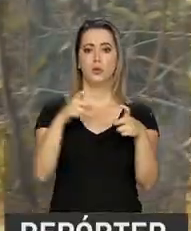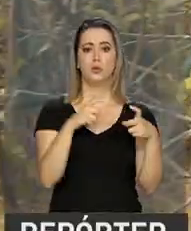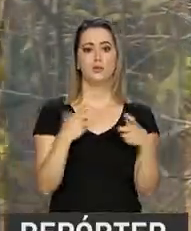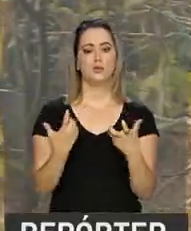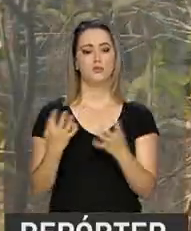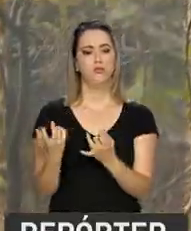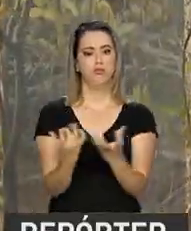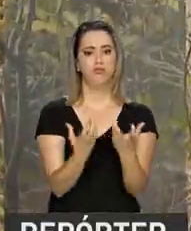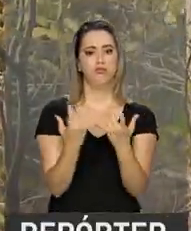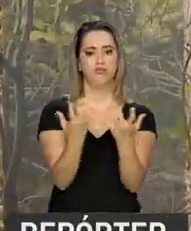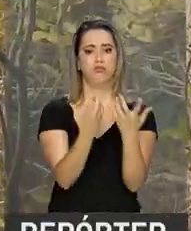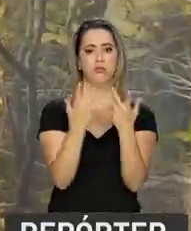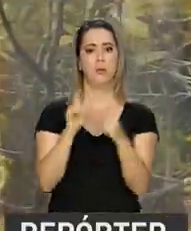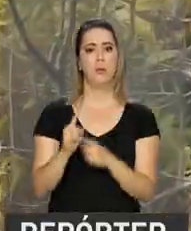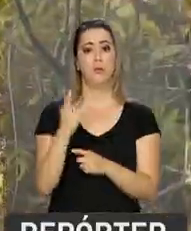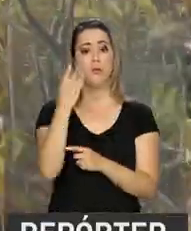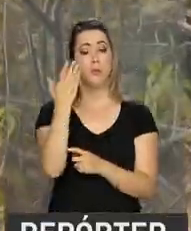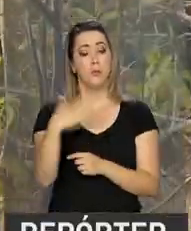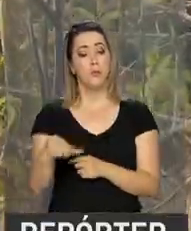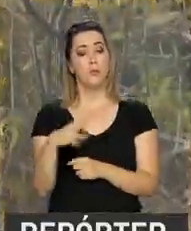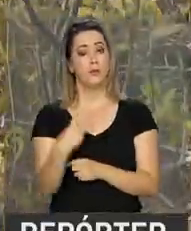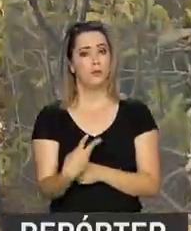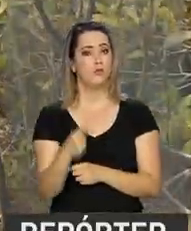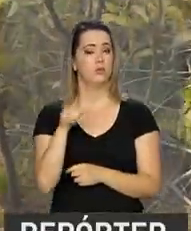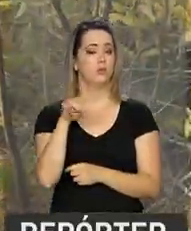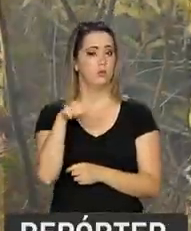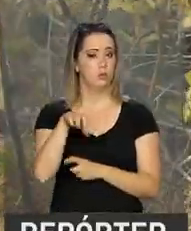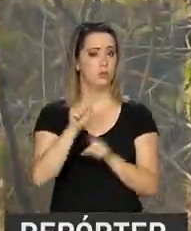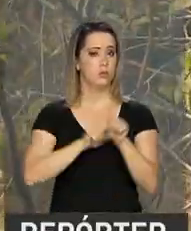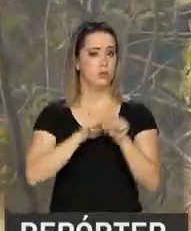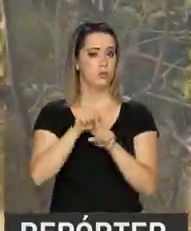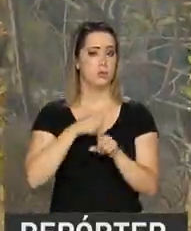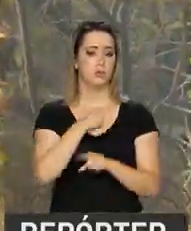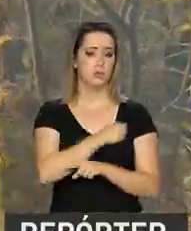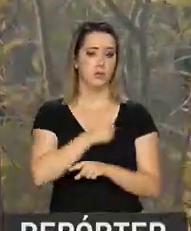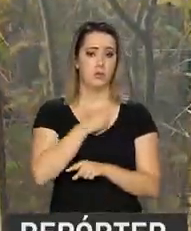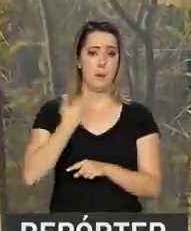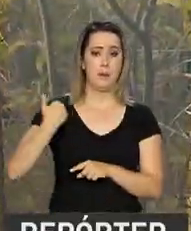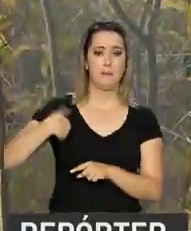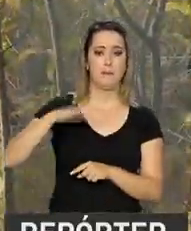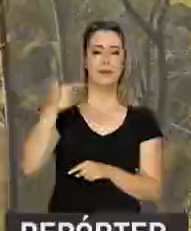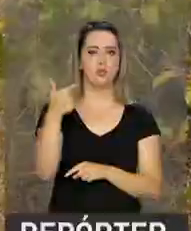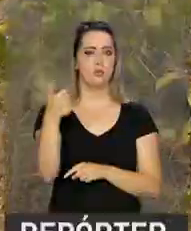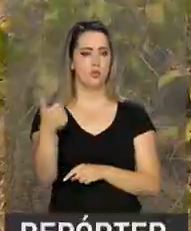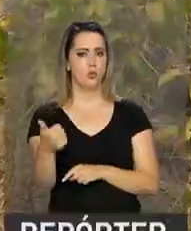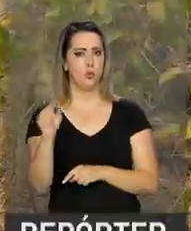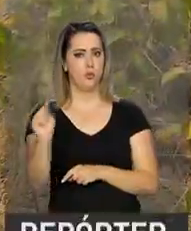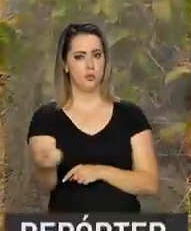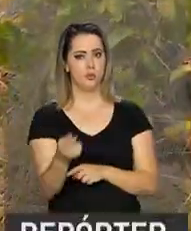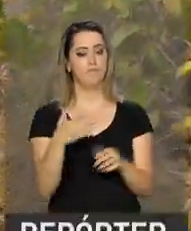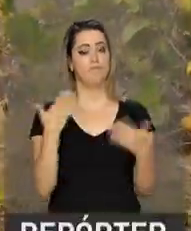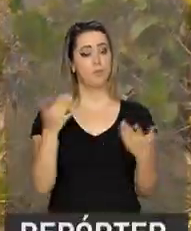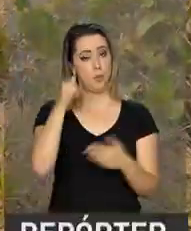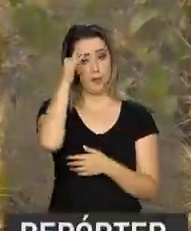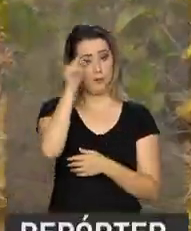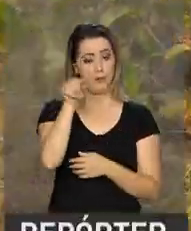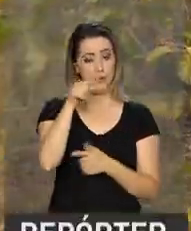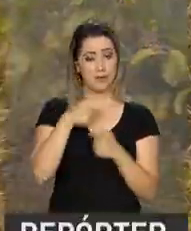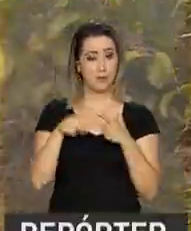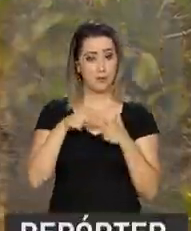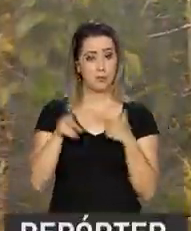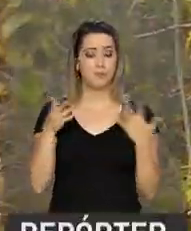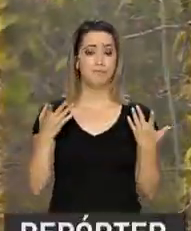brasil aproximadamente um terço só neste mês de agosto mais de 21 mil e para combater esse problema